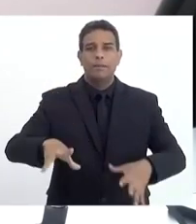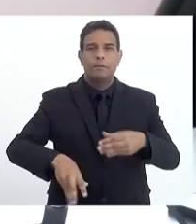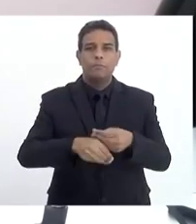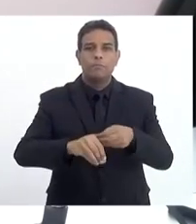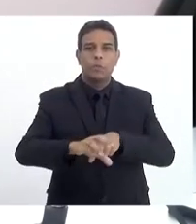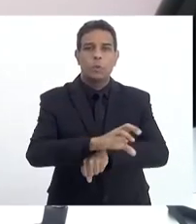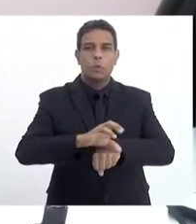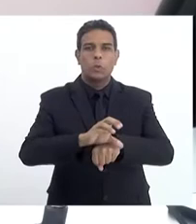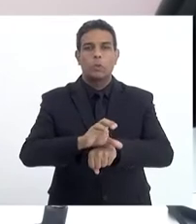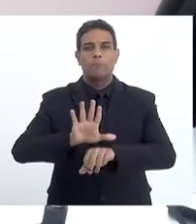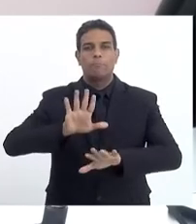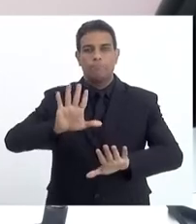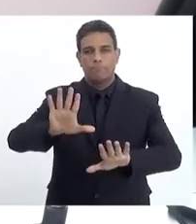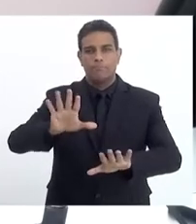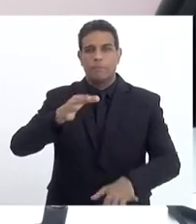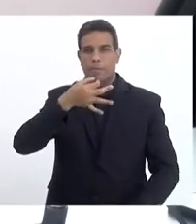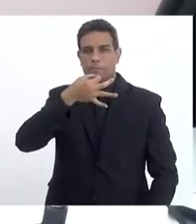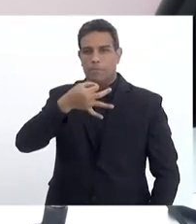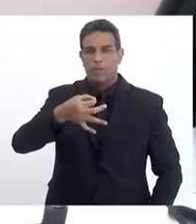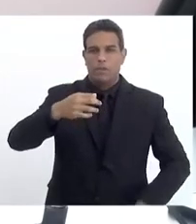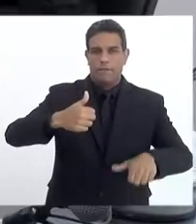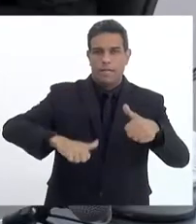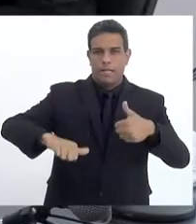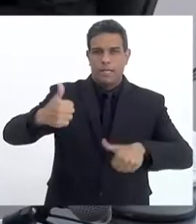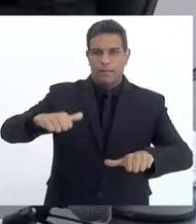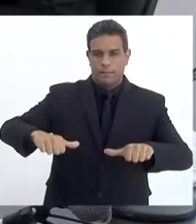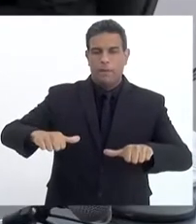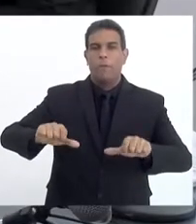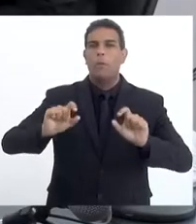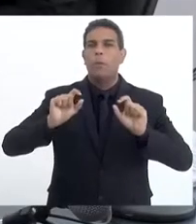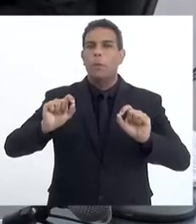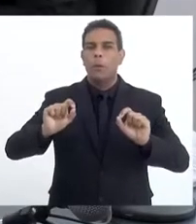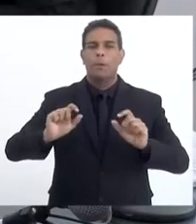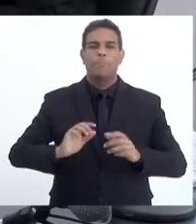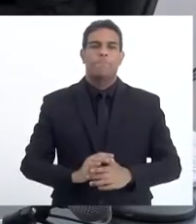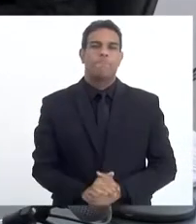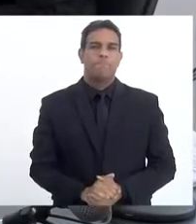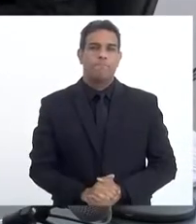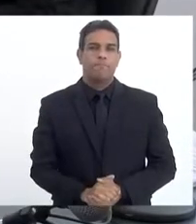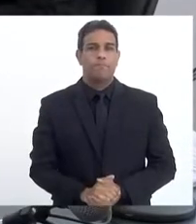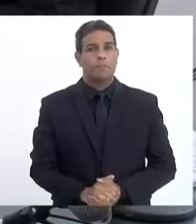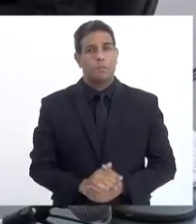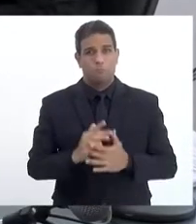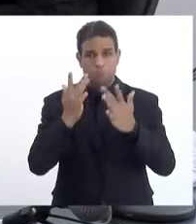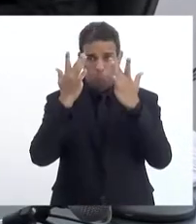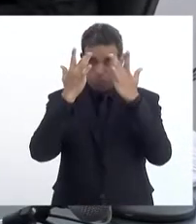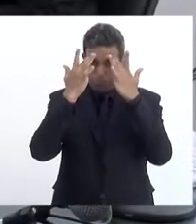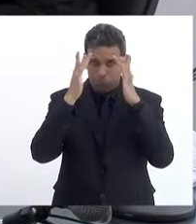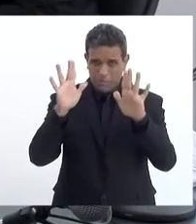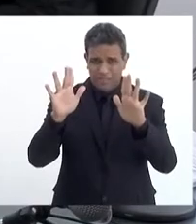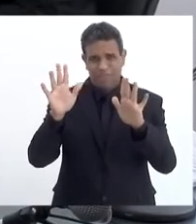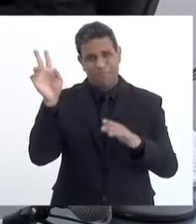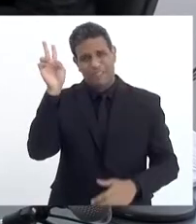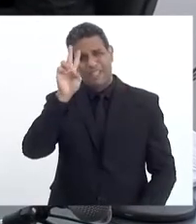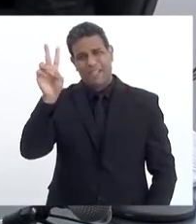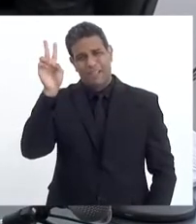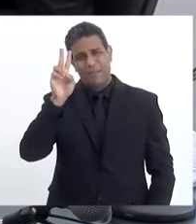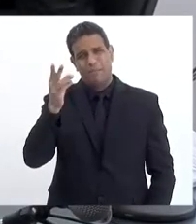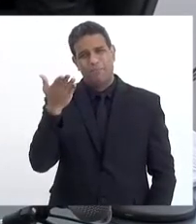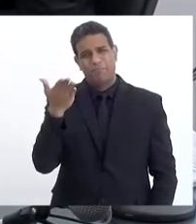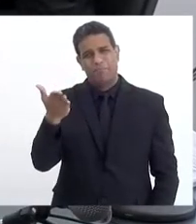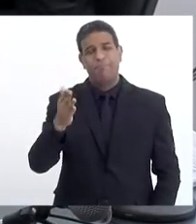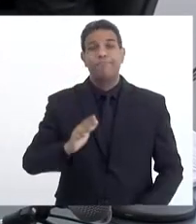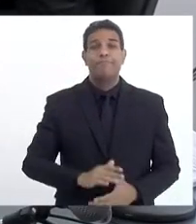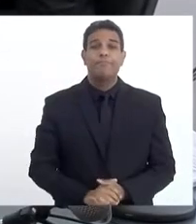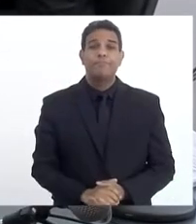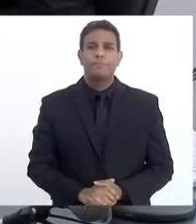Senhor presidente, vou pedir deputado vista. Deputado Luiz Paulo pedindo vista. Porque, não sei se Vossa Excelência lembra, claro que lembra. Uhum. Teve uma